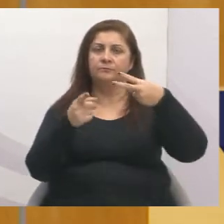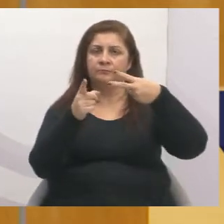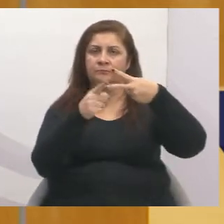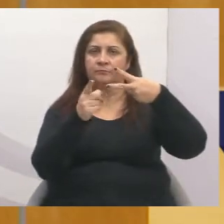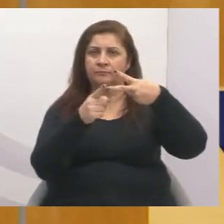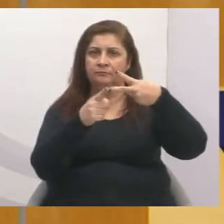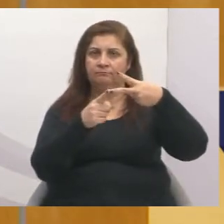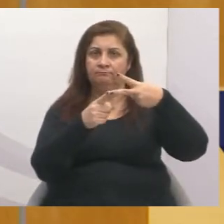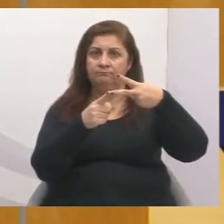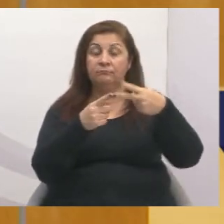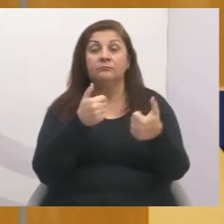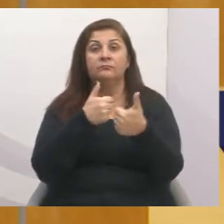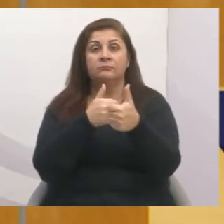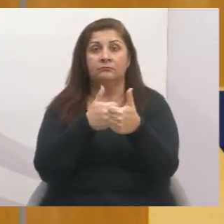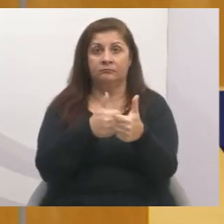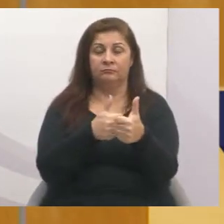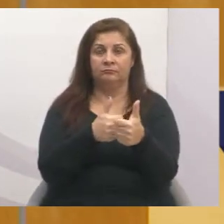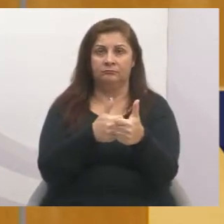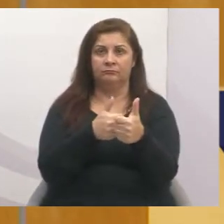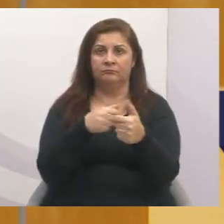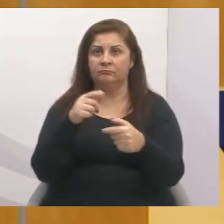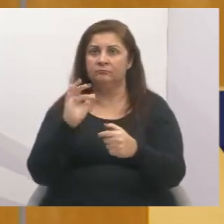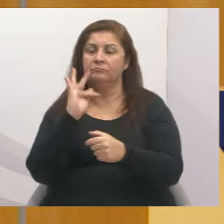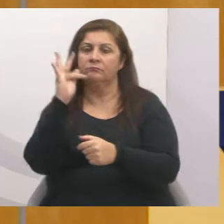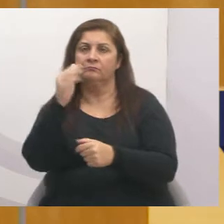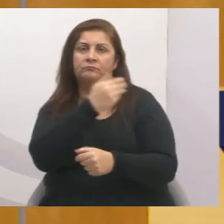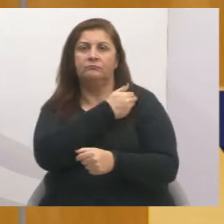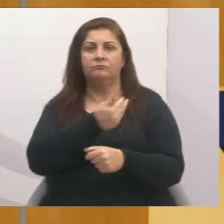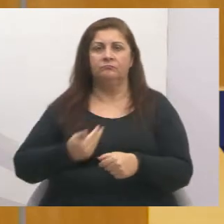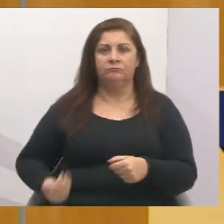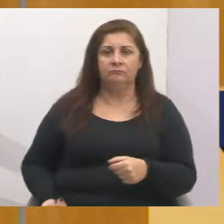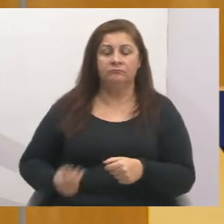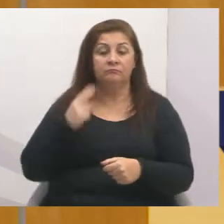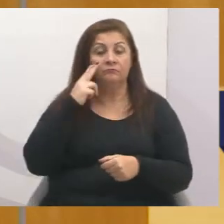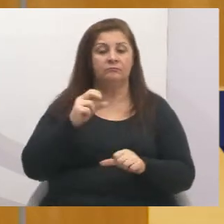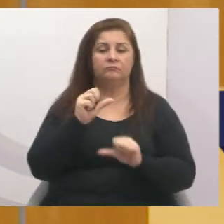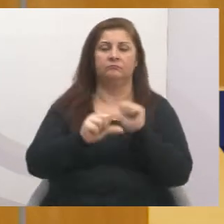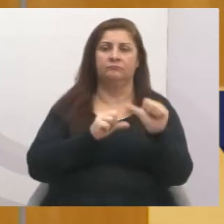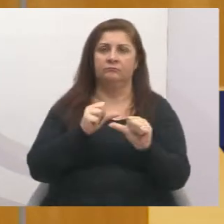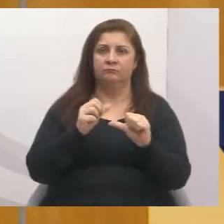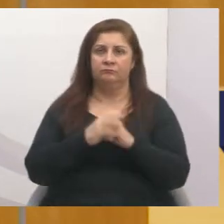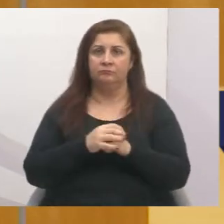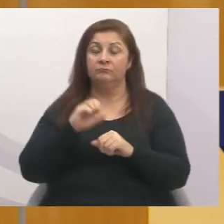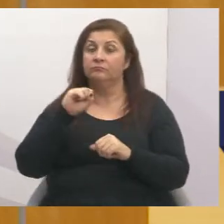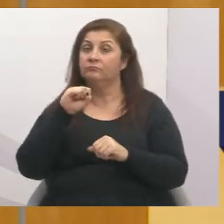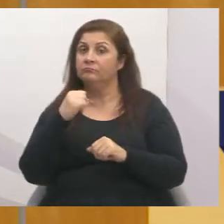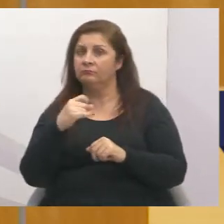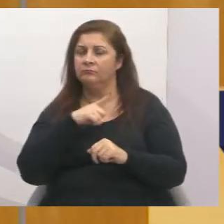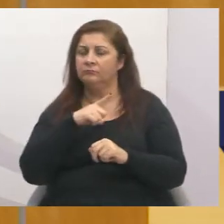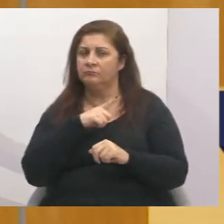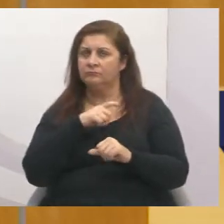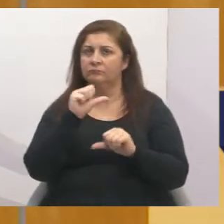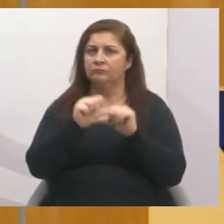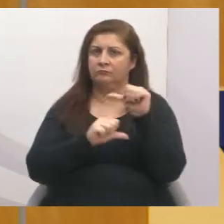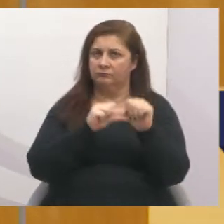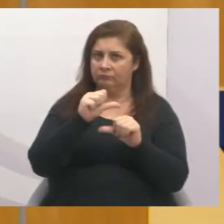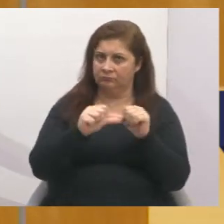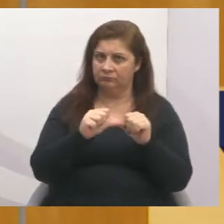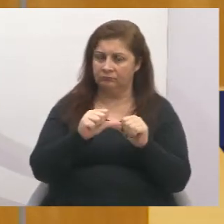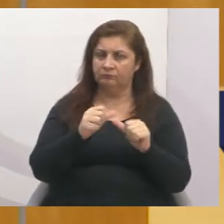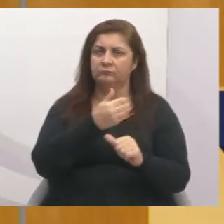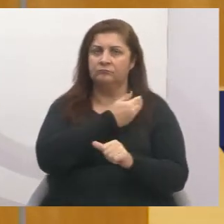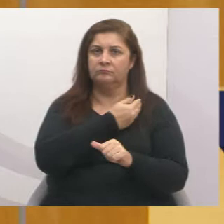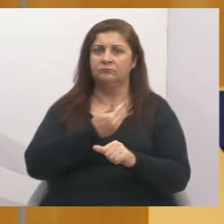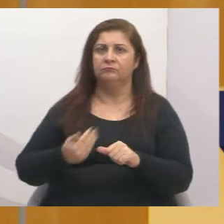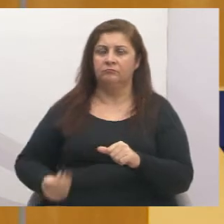compromisso é de acompanhar nos próximos governos as mudanças. Então, logo haja alguma modificação do governo